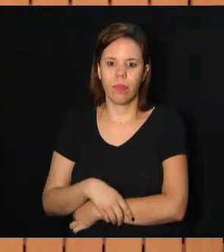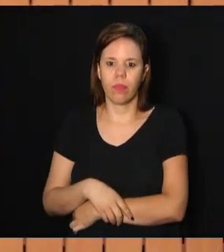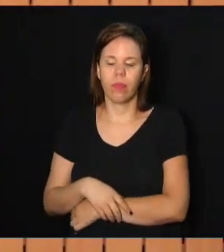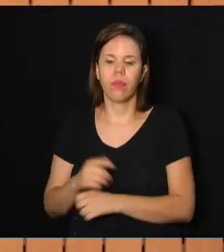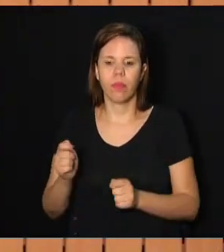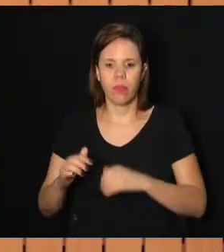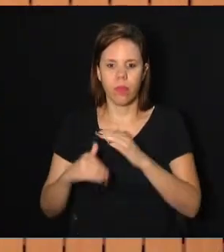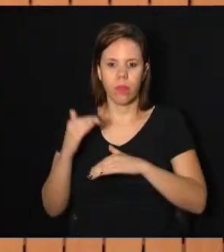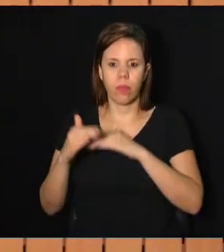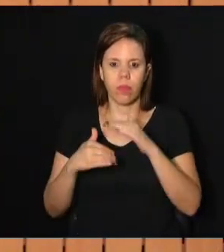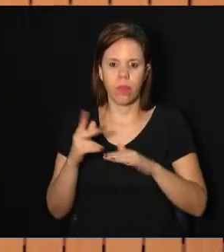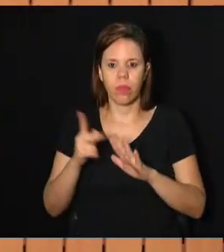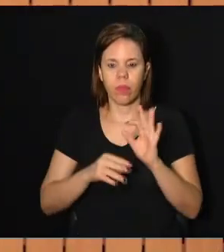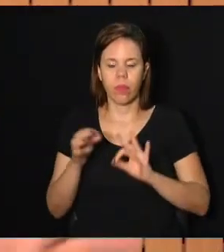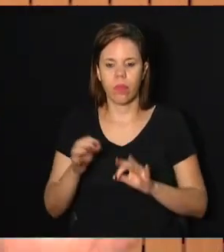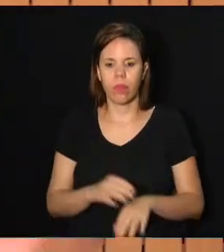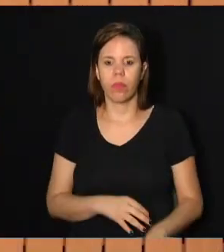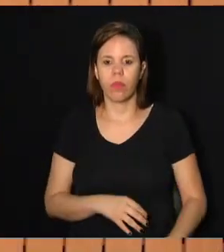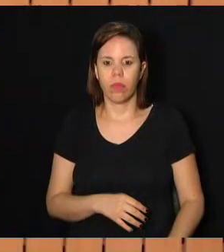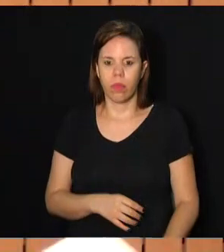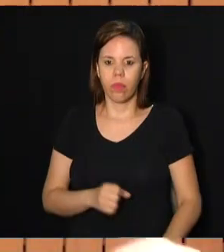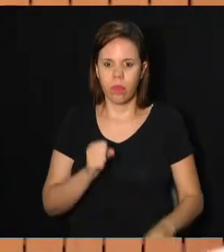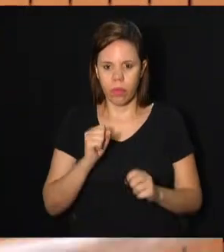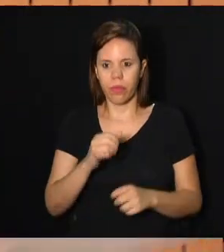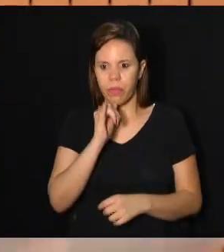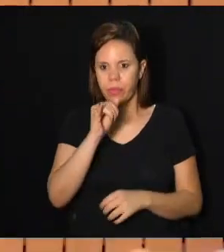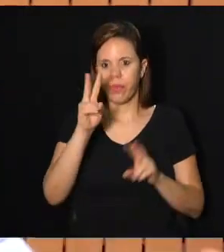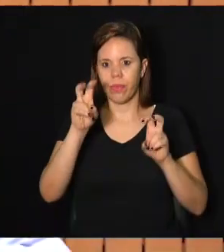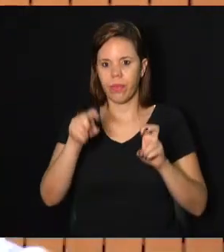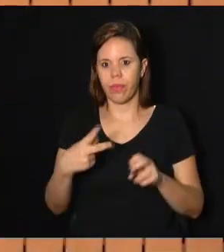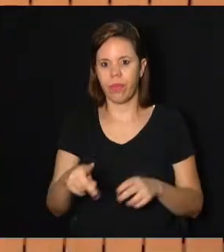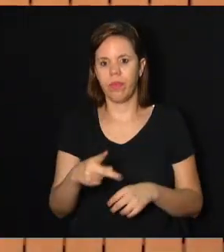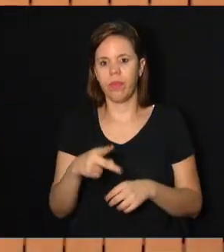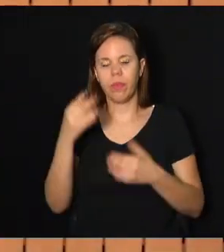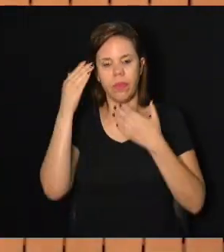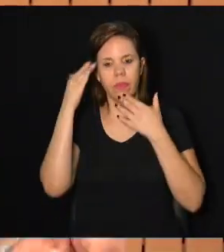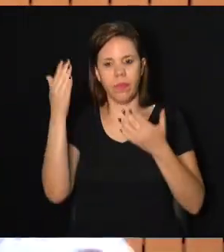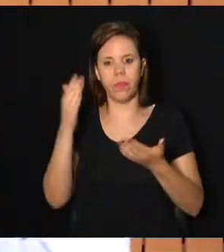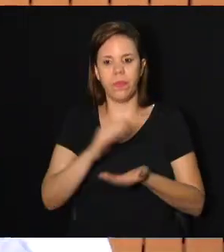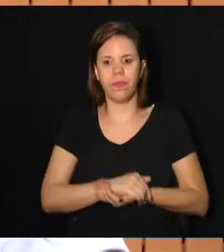desenvolver sobre esse projeto. Se o senhor puder falar um pouco sobre ele, eu agradeço.